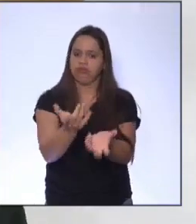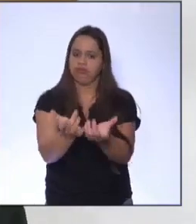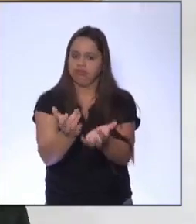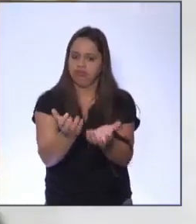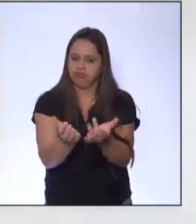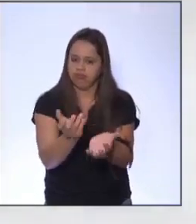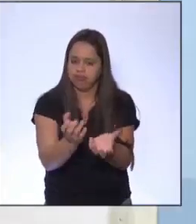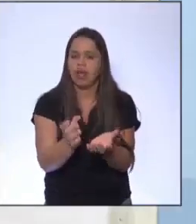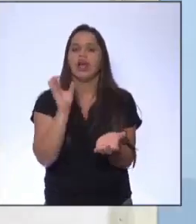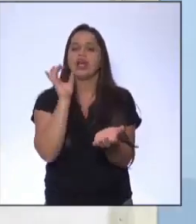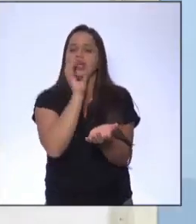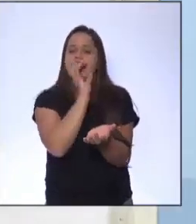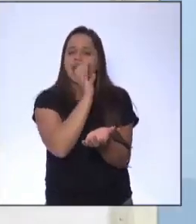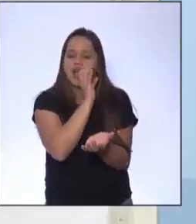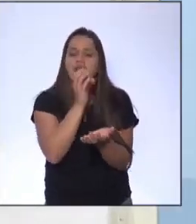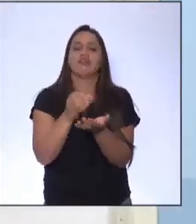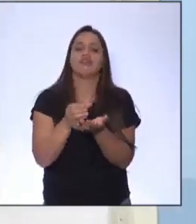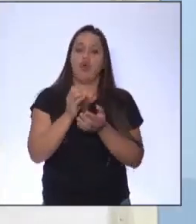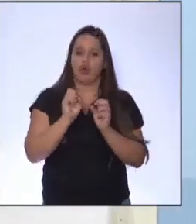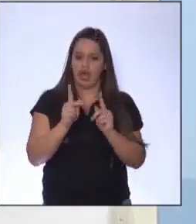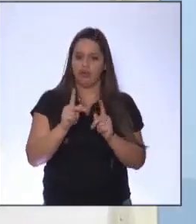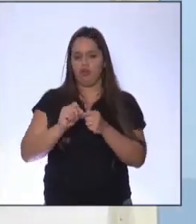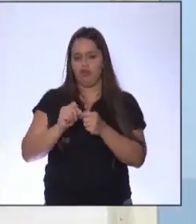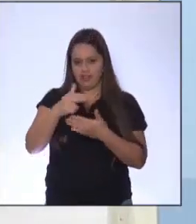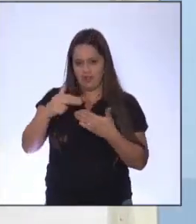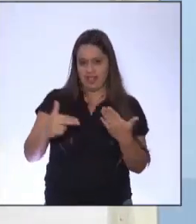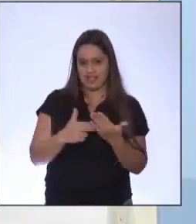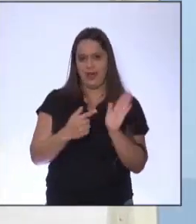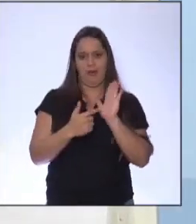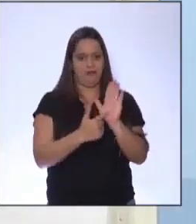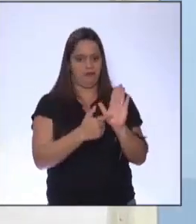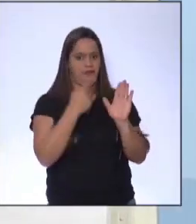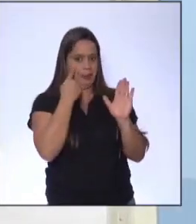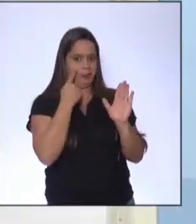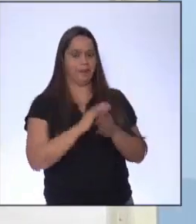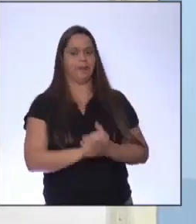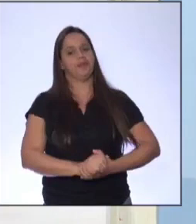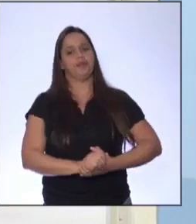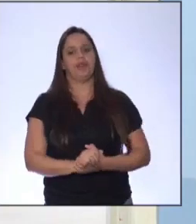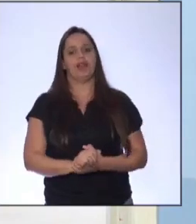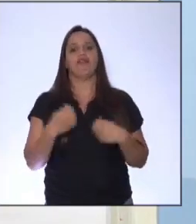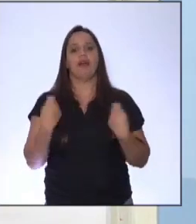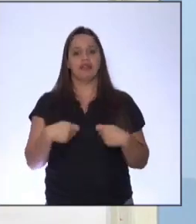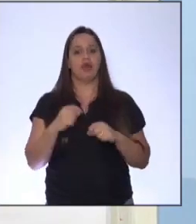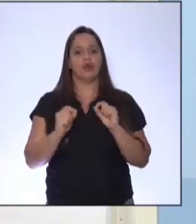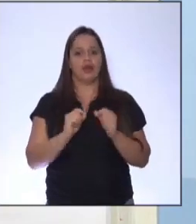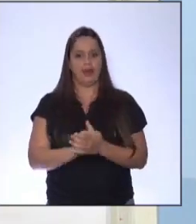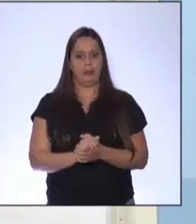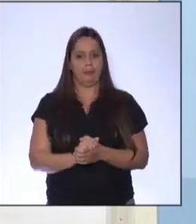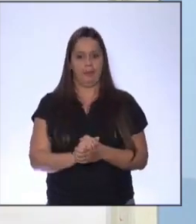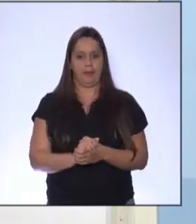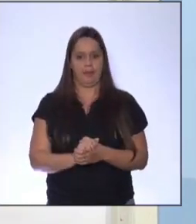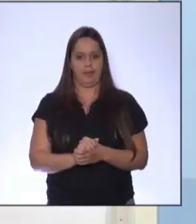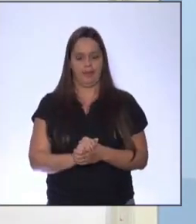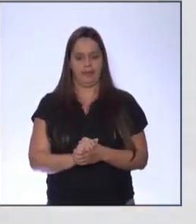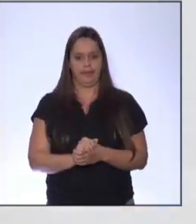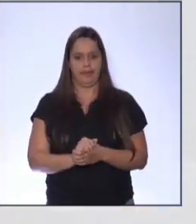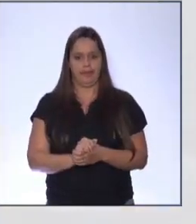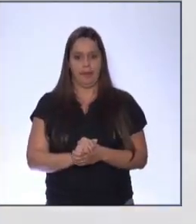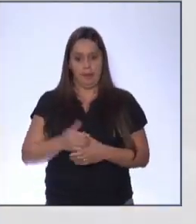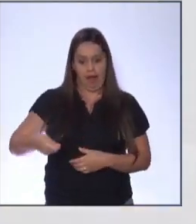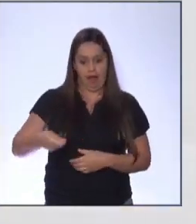fazer o desenho ali, tá? Então, você vai pôr, vai precisar colocar, ferver a